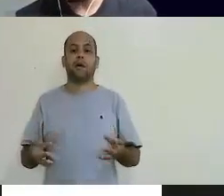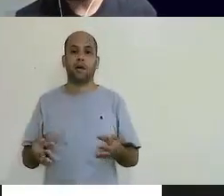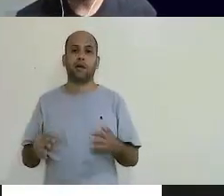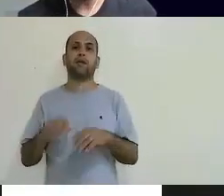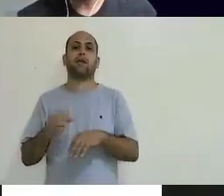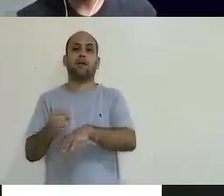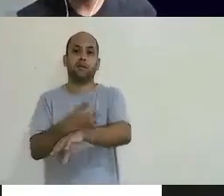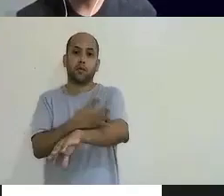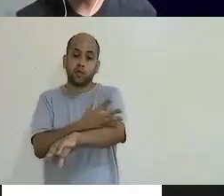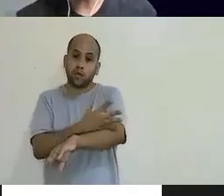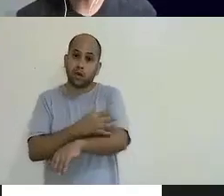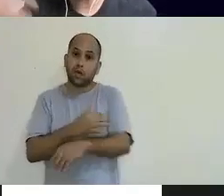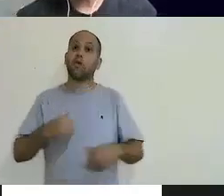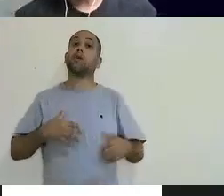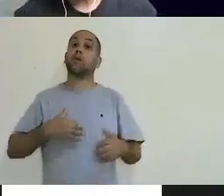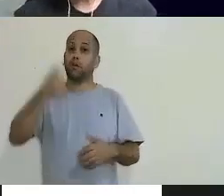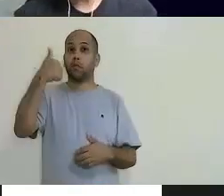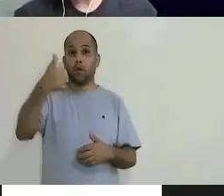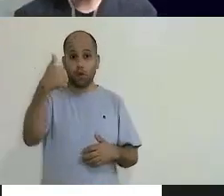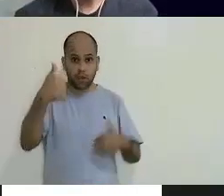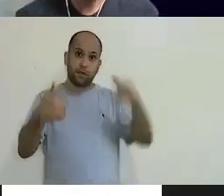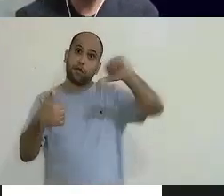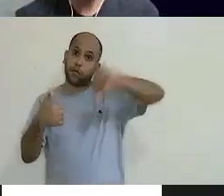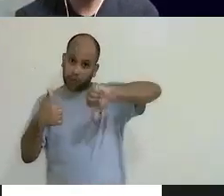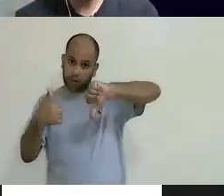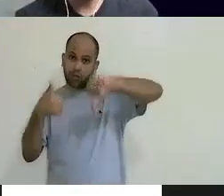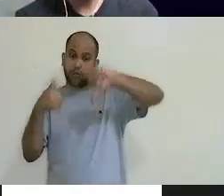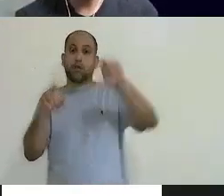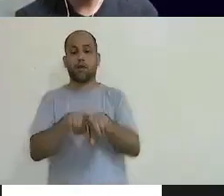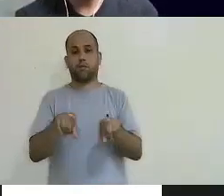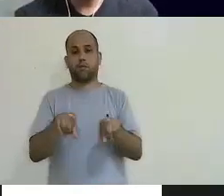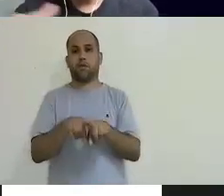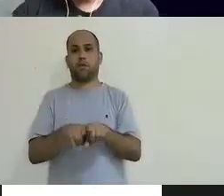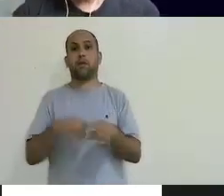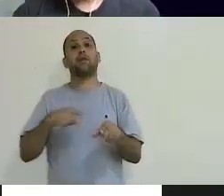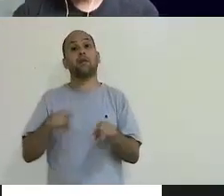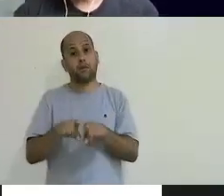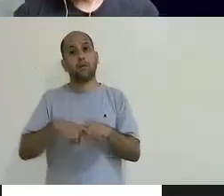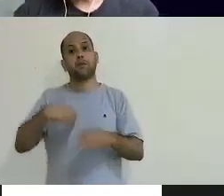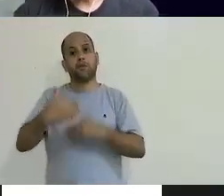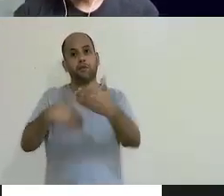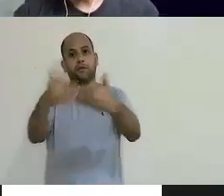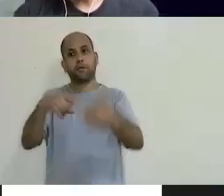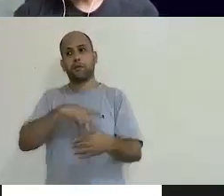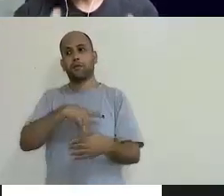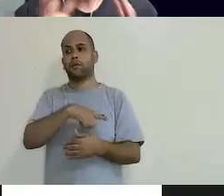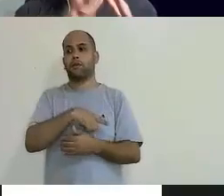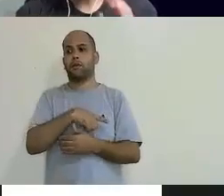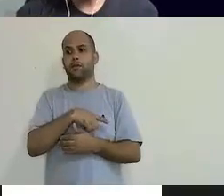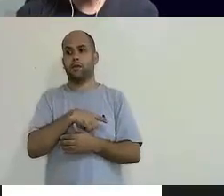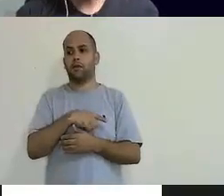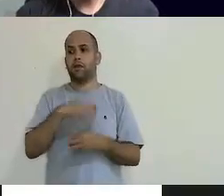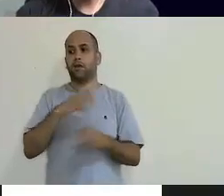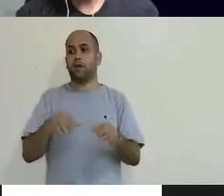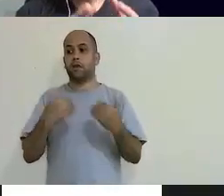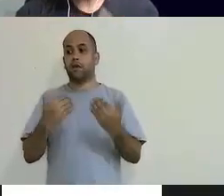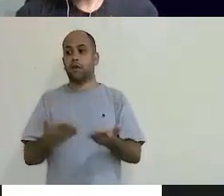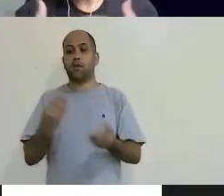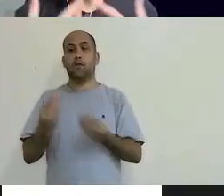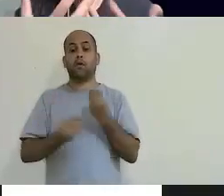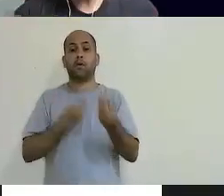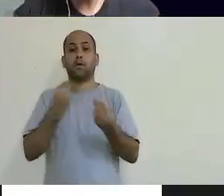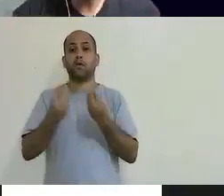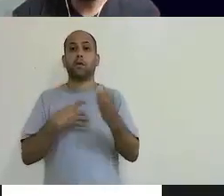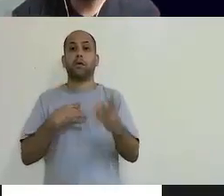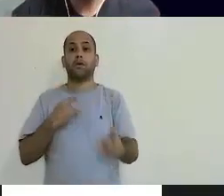pontos positivos e pontos negativos, e que também está em desenvolvimento. Então, como que a gente se enxerga no outro, como que a